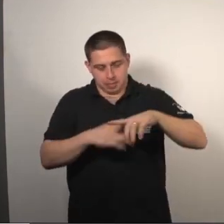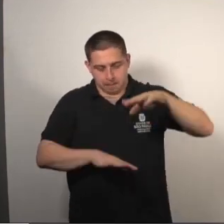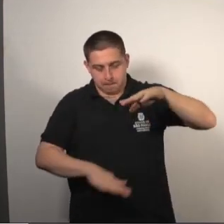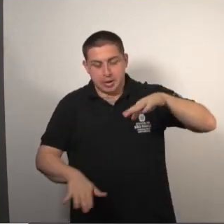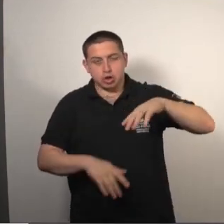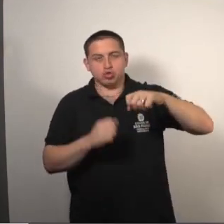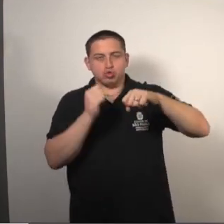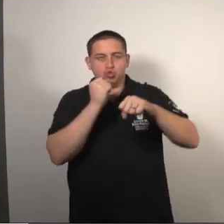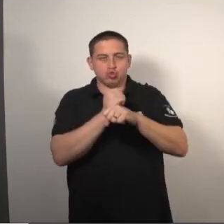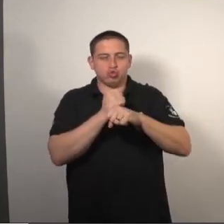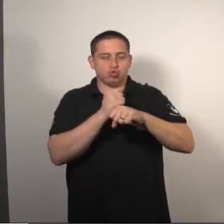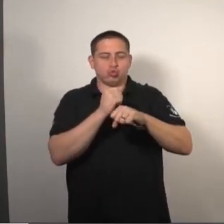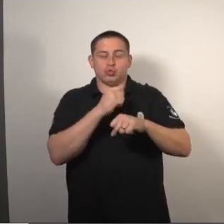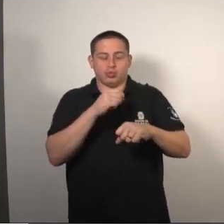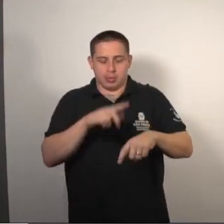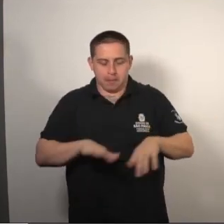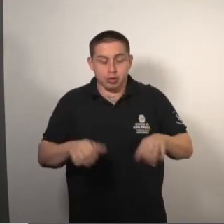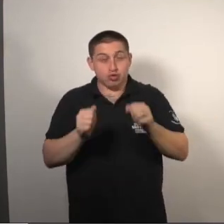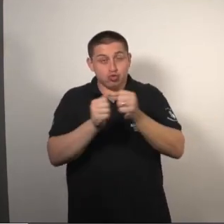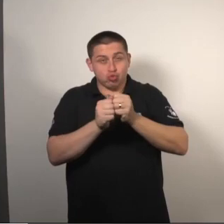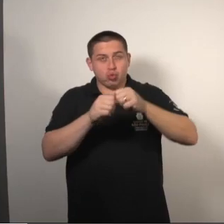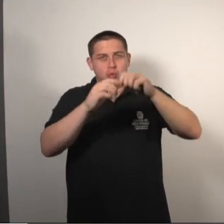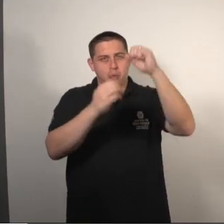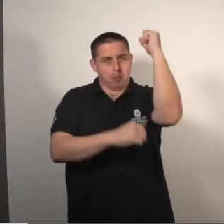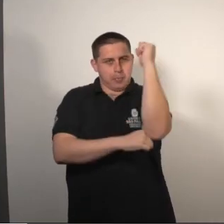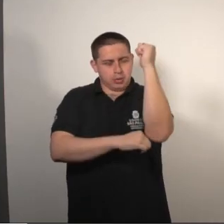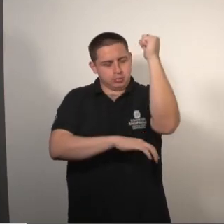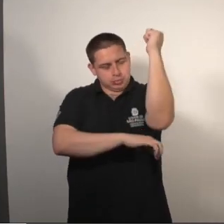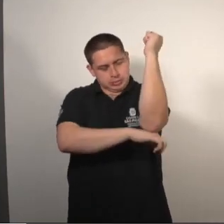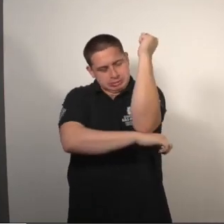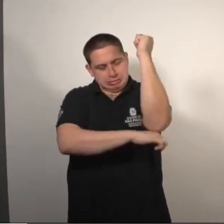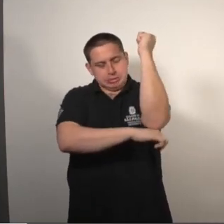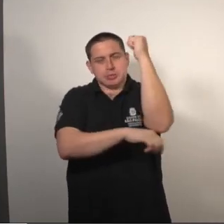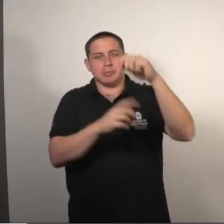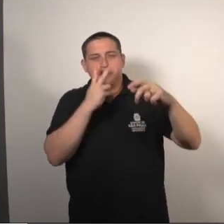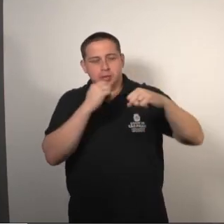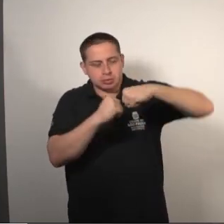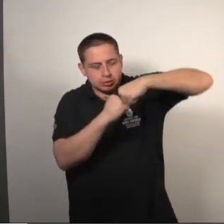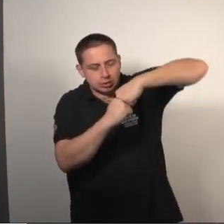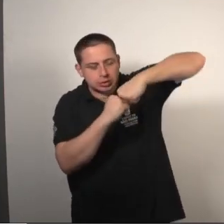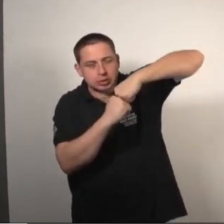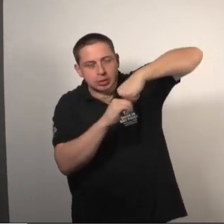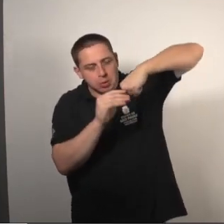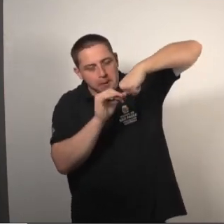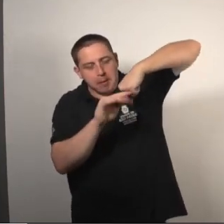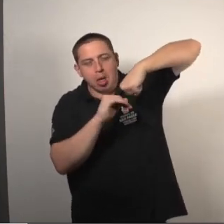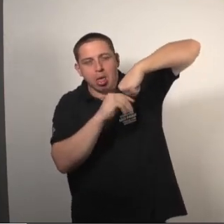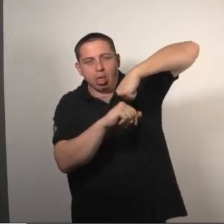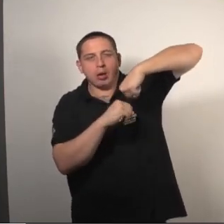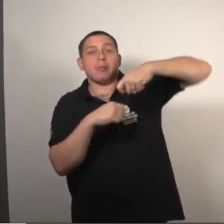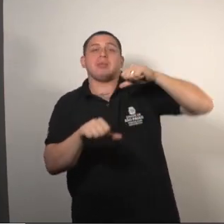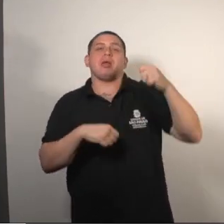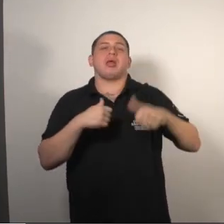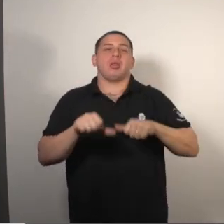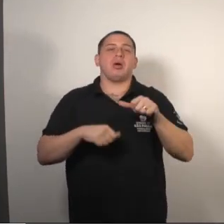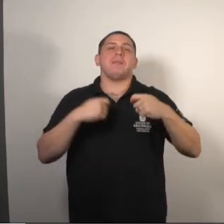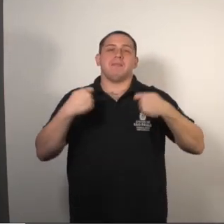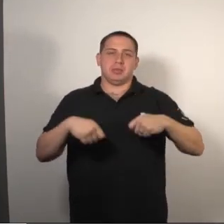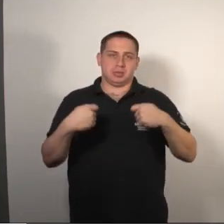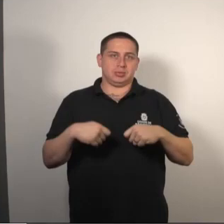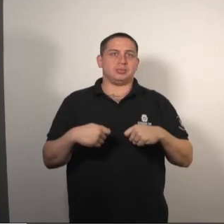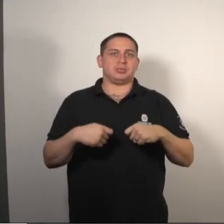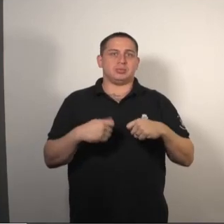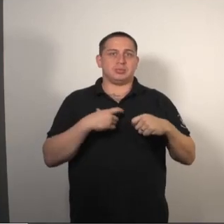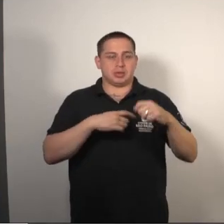precisa fazer? A gente precisa substituir, fazer essa manutenção importantíssima de substituição desse aparelho